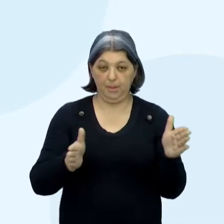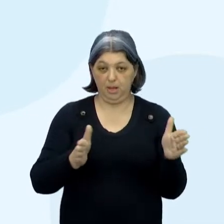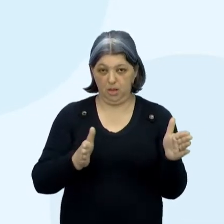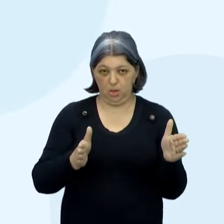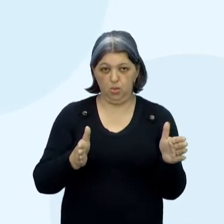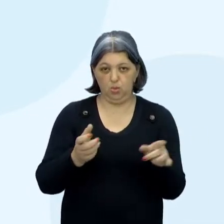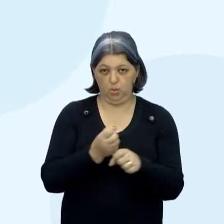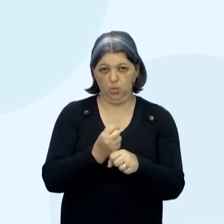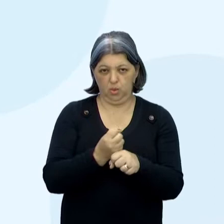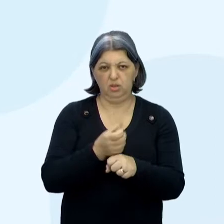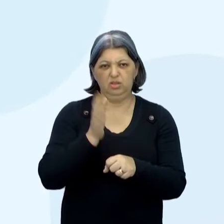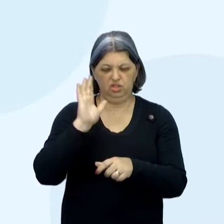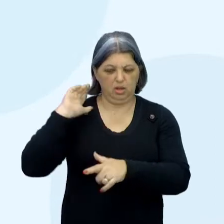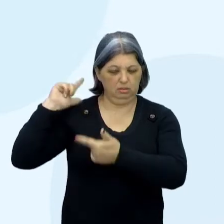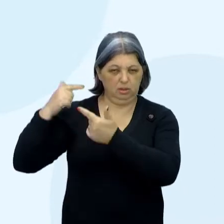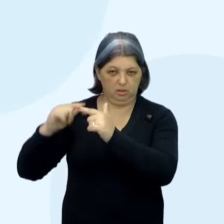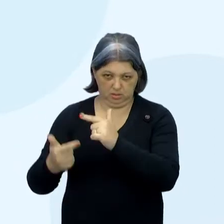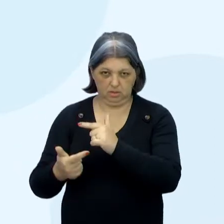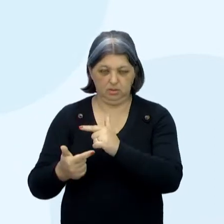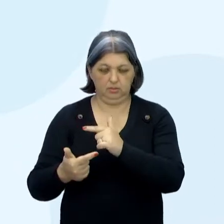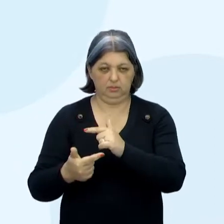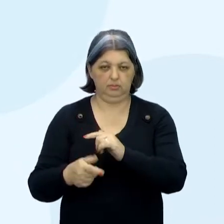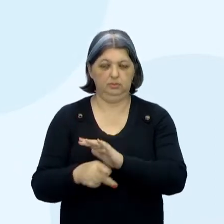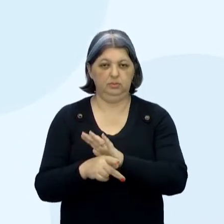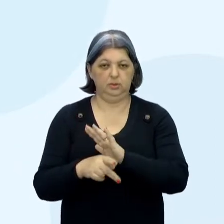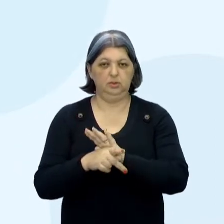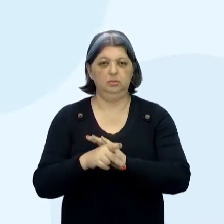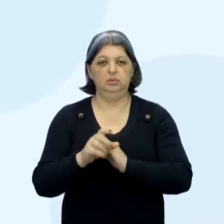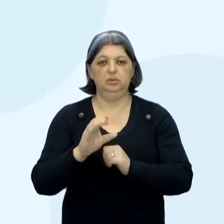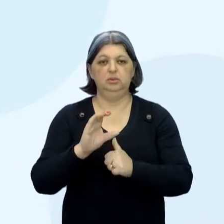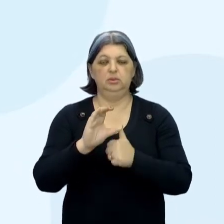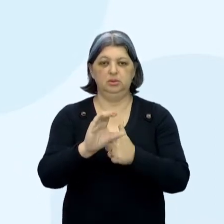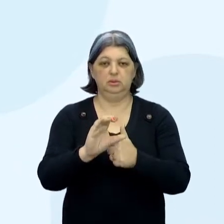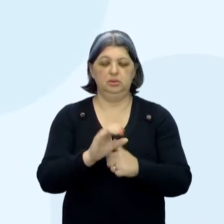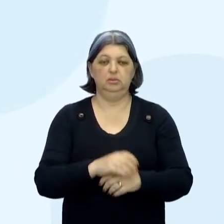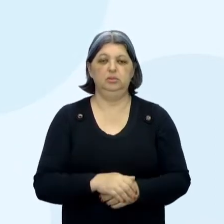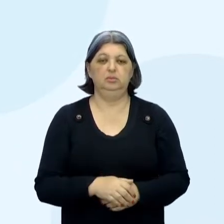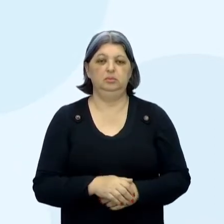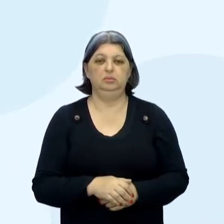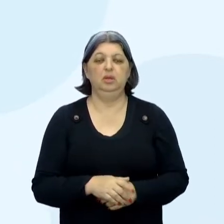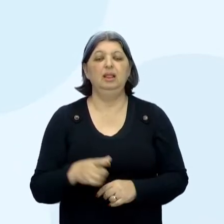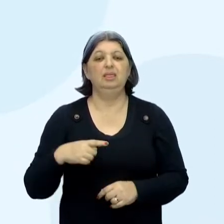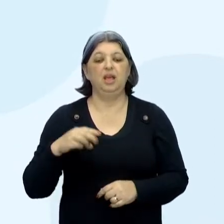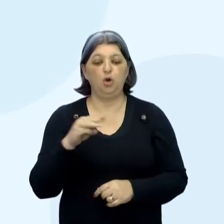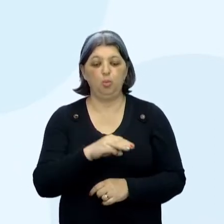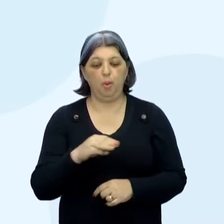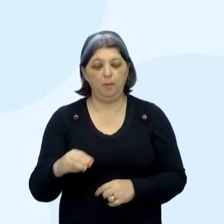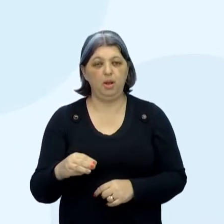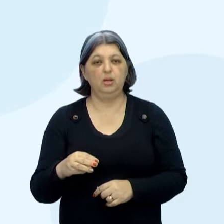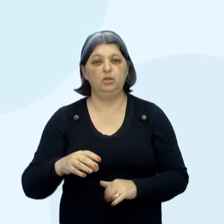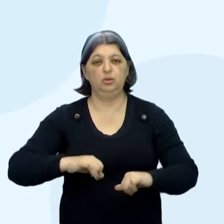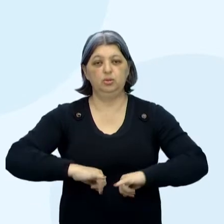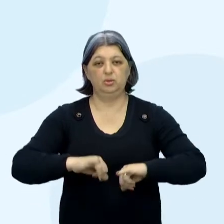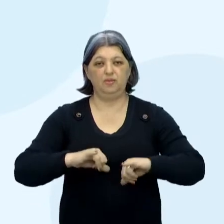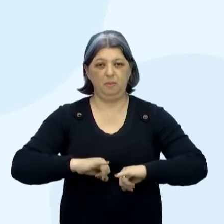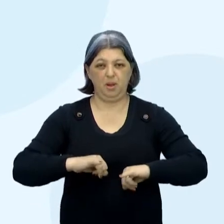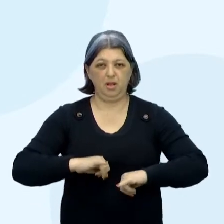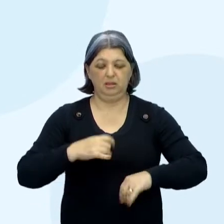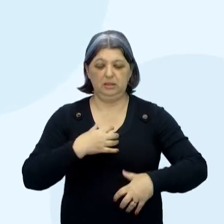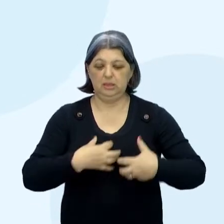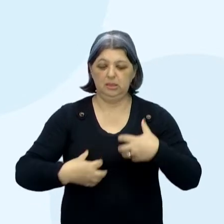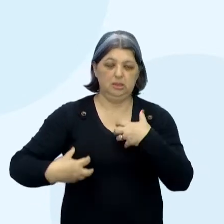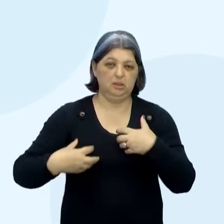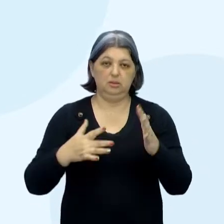ano, pela tradição cristã, nós temos aí um momento do sofrimento, da angústia de Jesus,